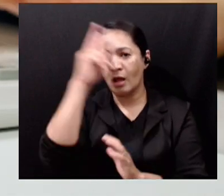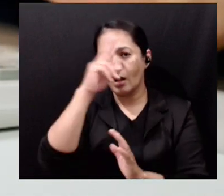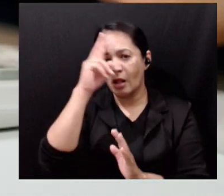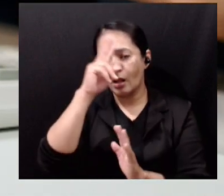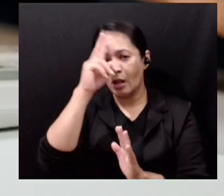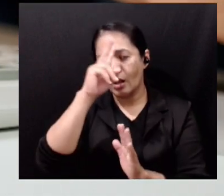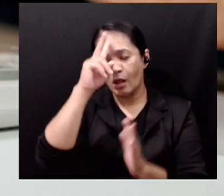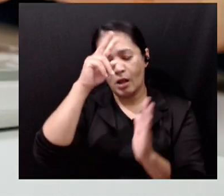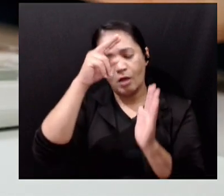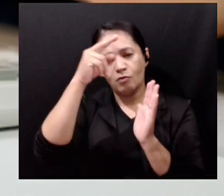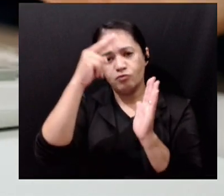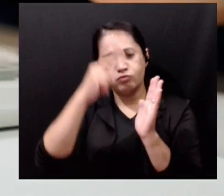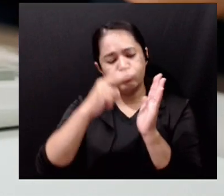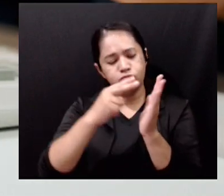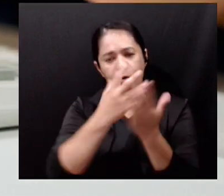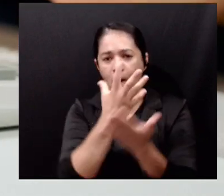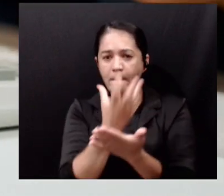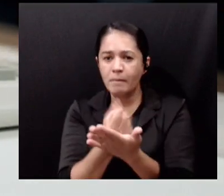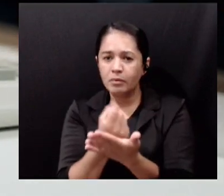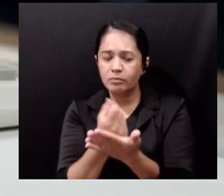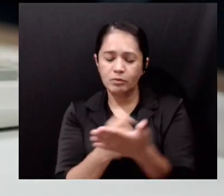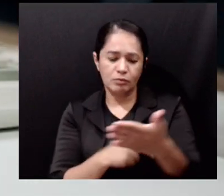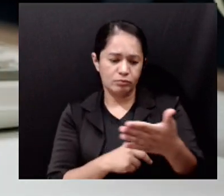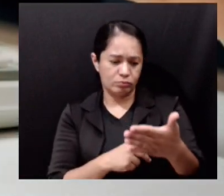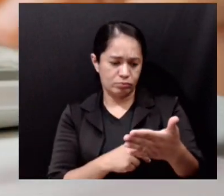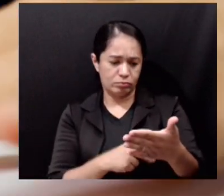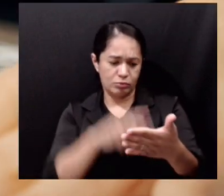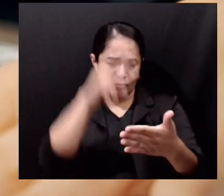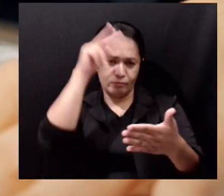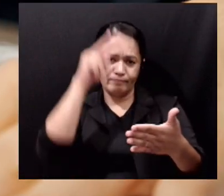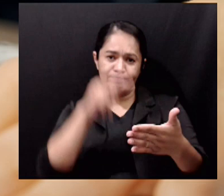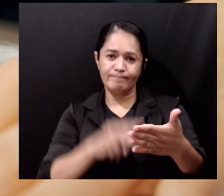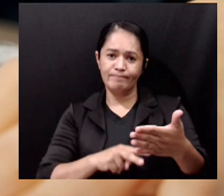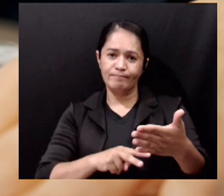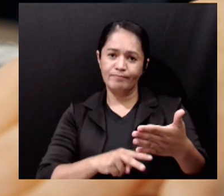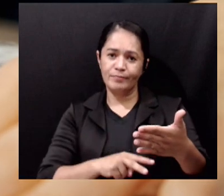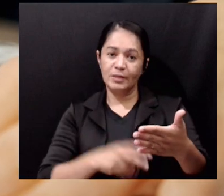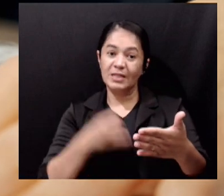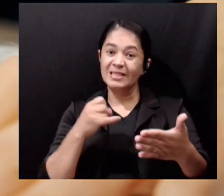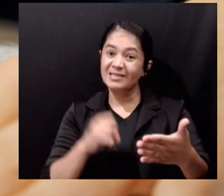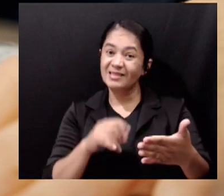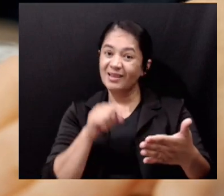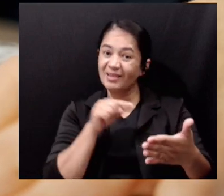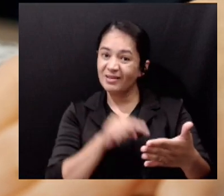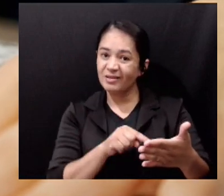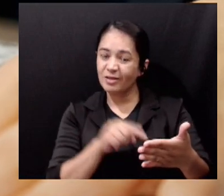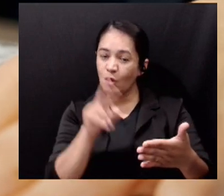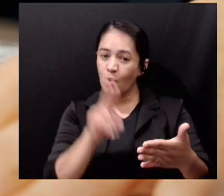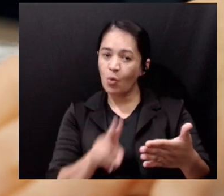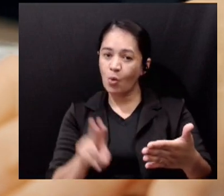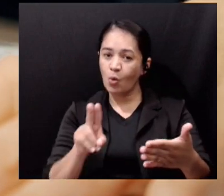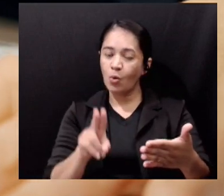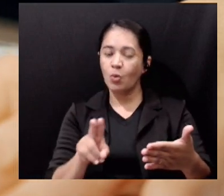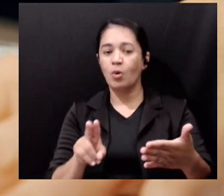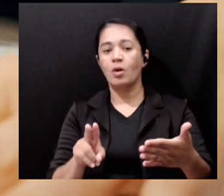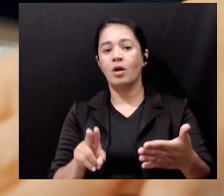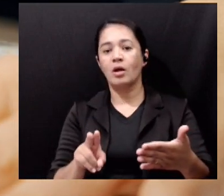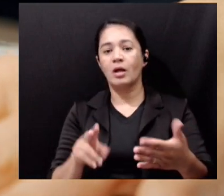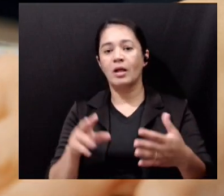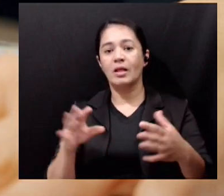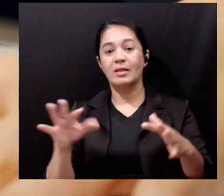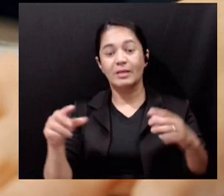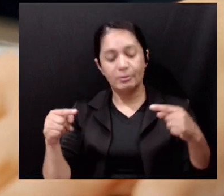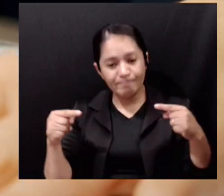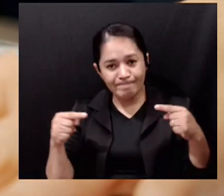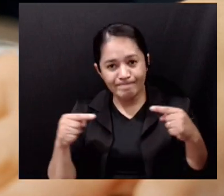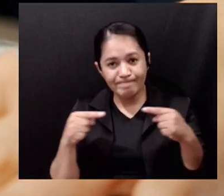olhar um histórico dos últimos 3 anos, verificar, por exemplo, se aquilo que ela utilizou nesses 3 anos encaixa dentro